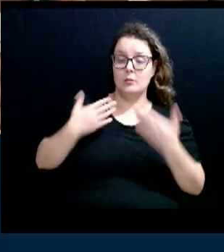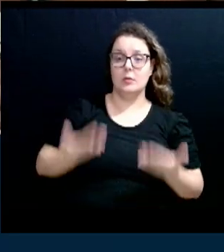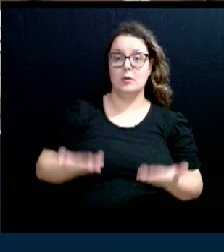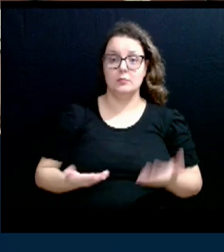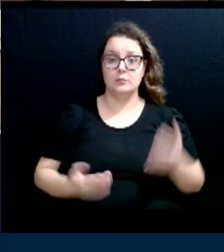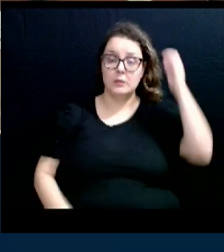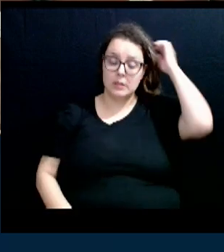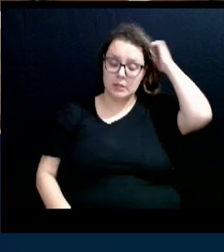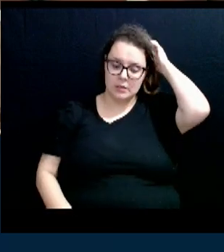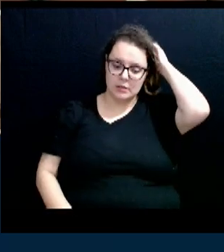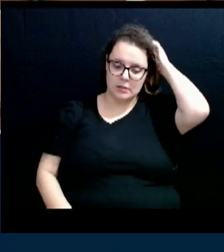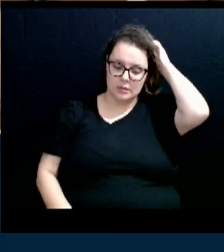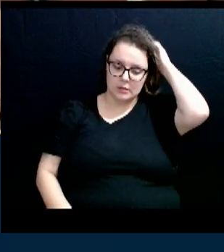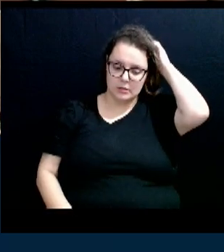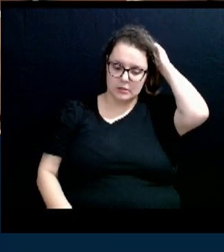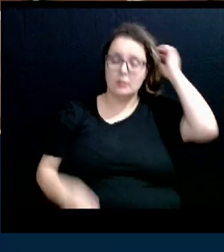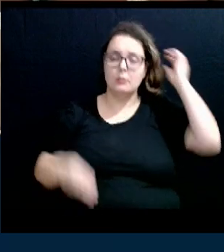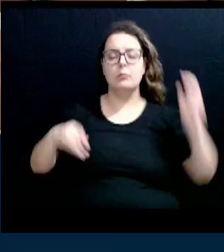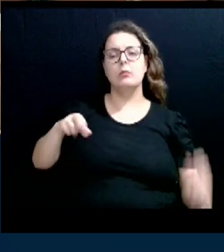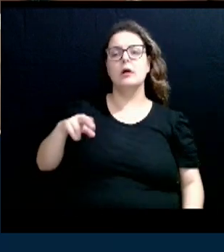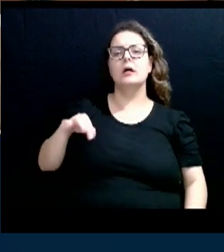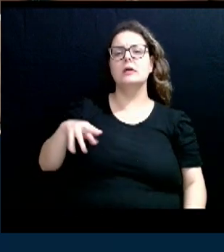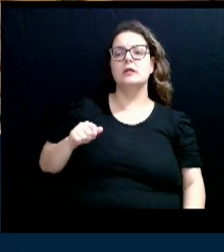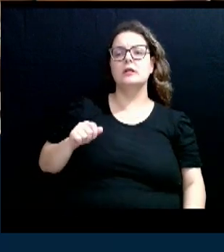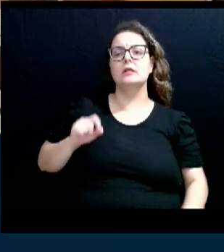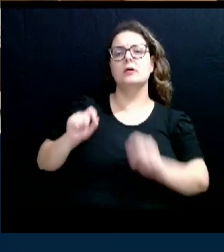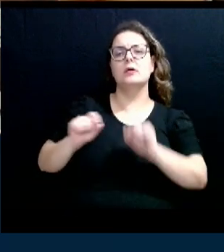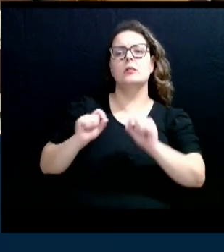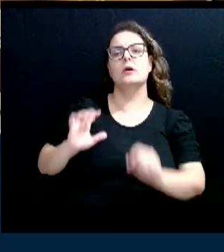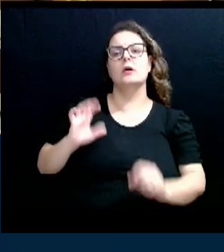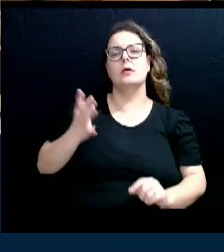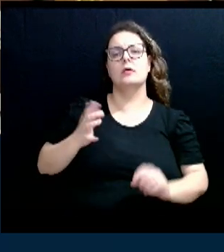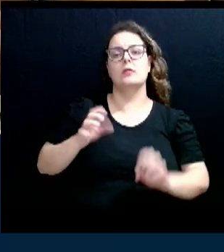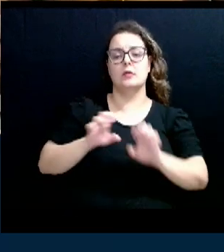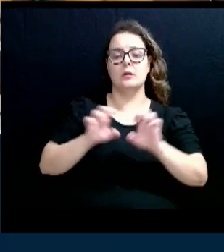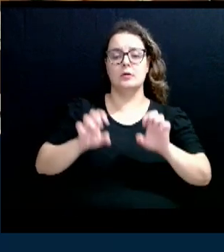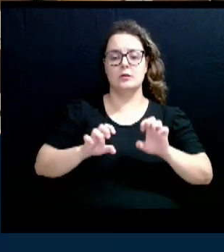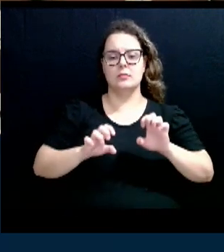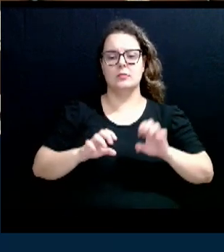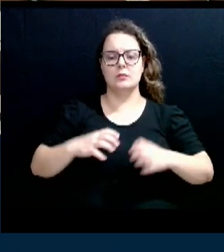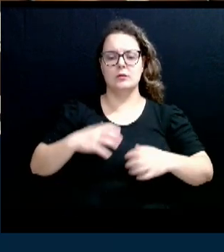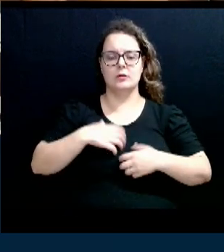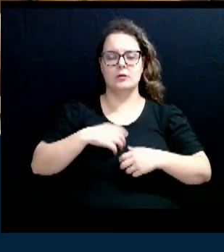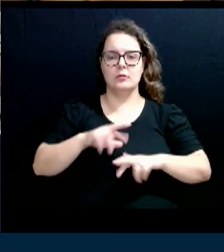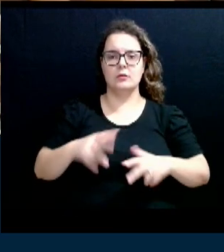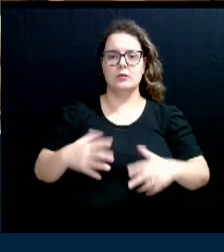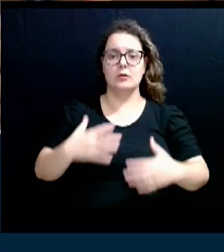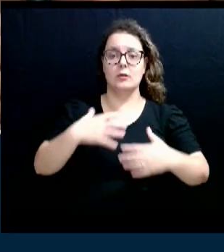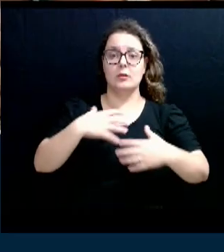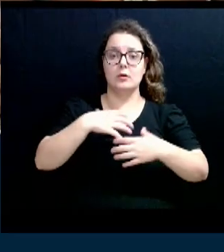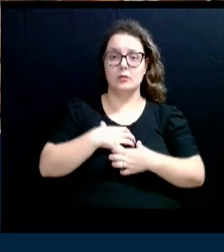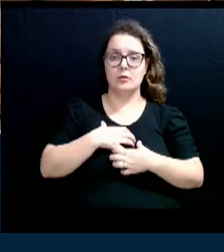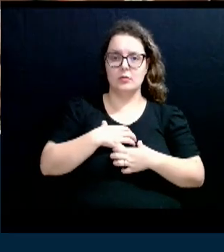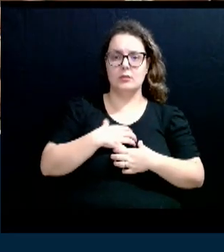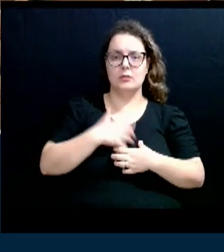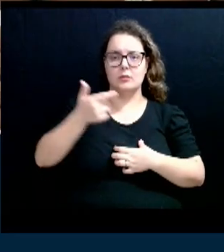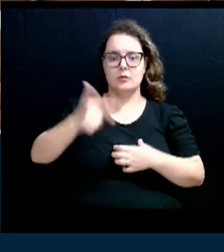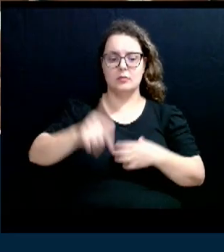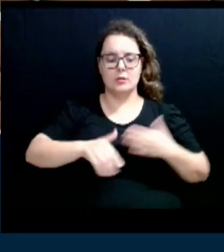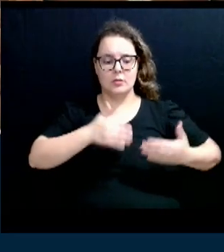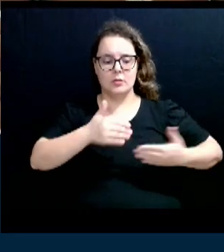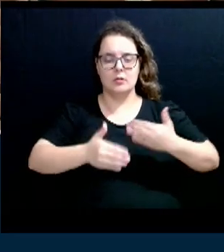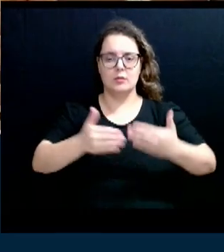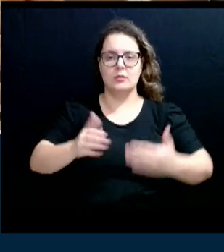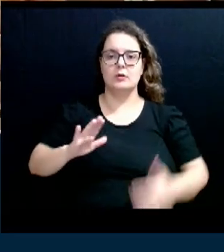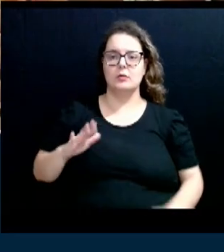que acontece com a nossa estrutura emocional e com o nosso senso de continuidade quando a